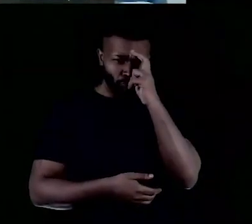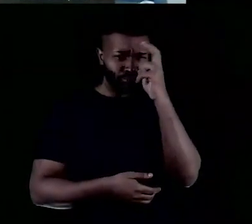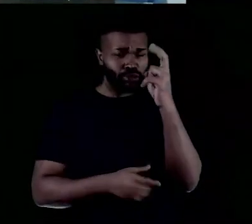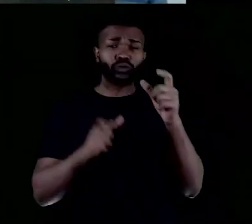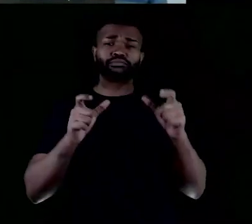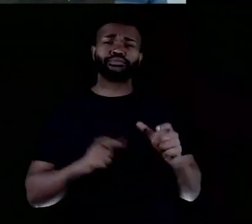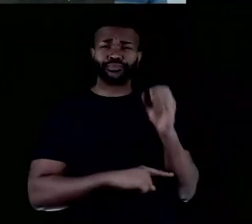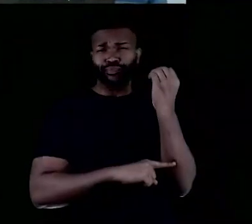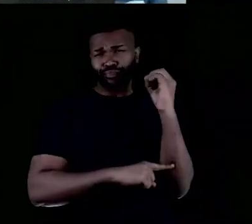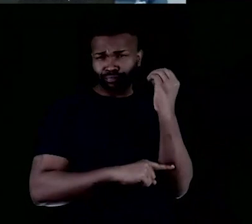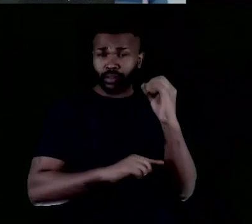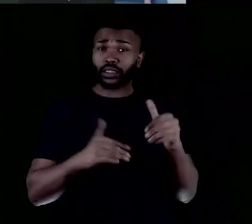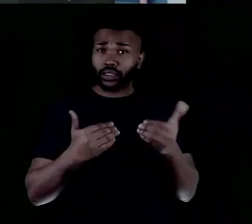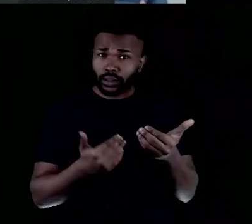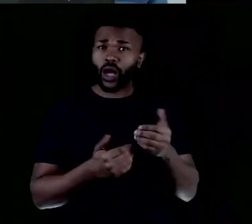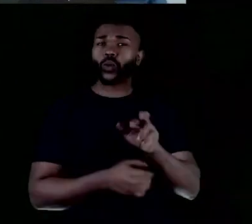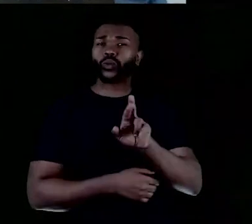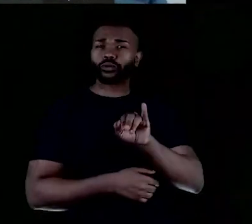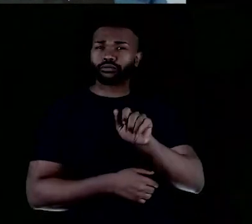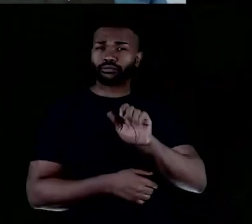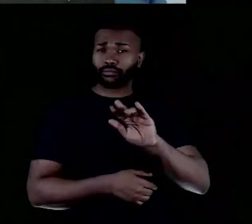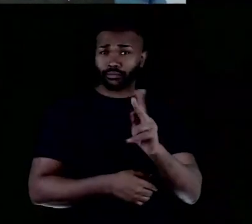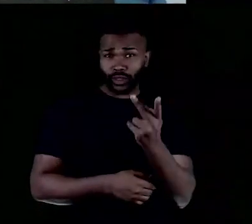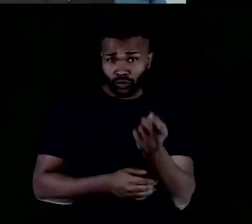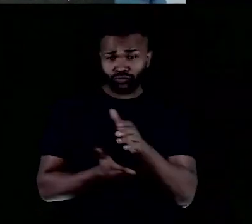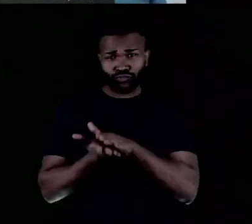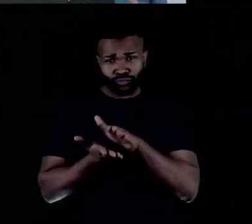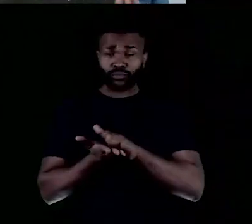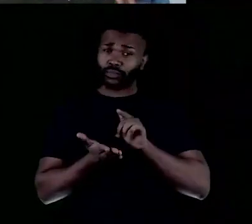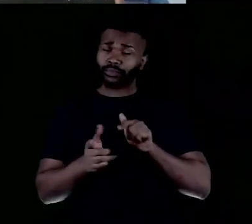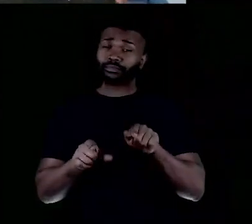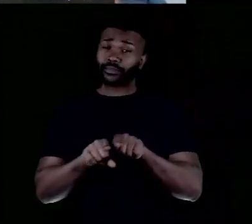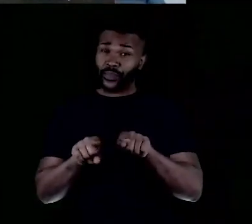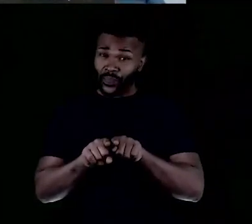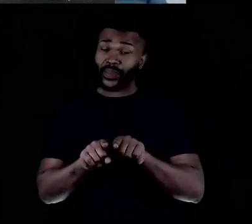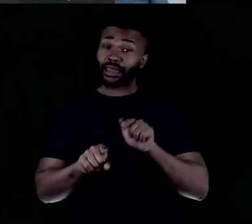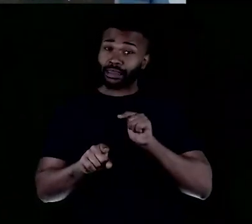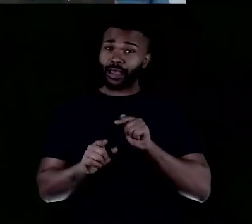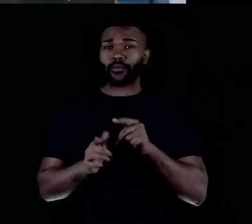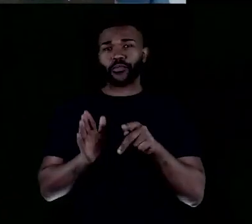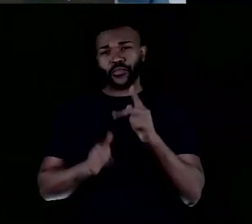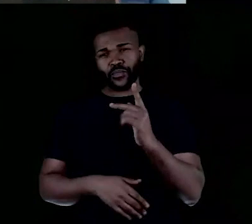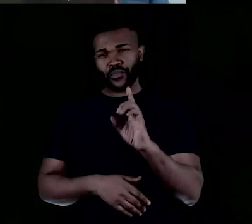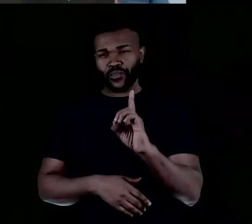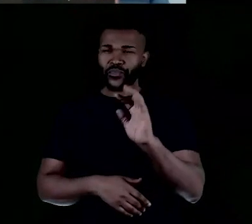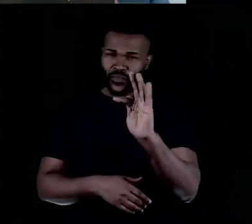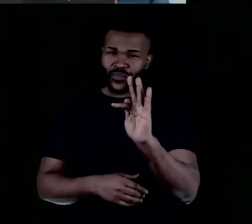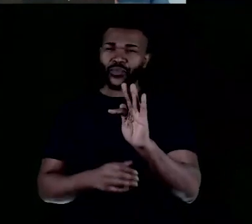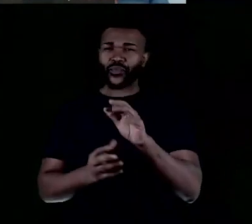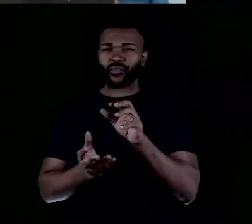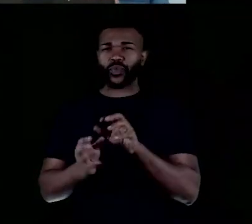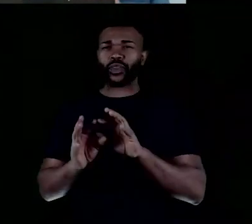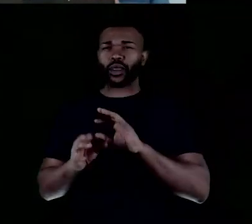e tudo mais, com o Daniel Ivory, que é um genião lá de Porto Alegre. Então, busquem a Riacho, busquem as outras publicações da Riacho também.